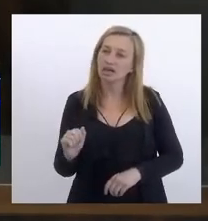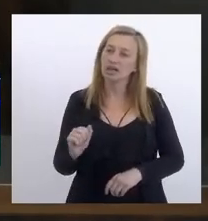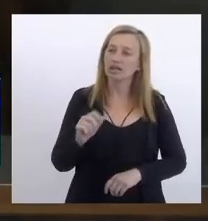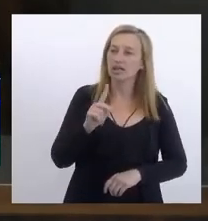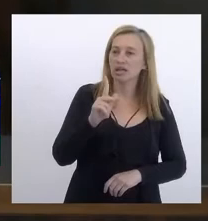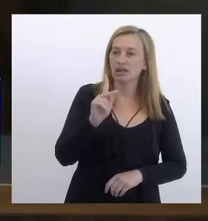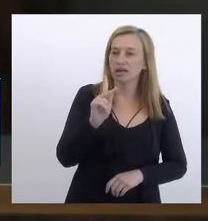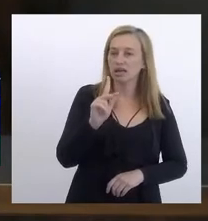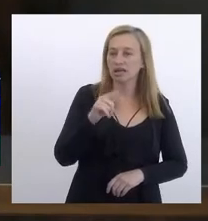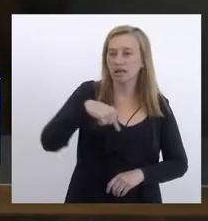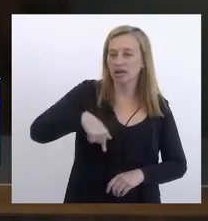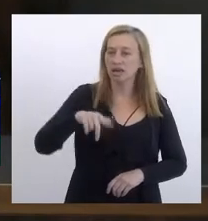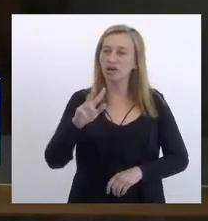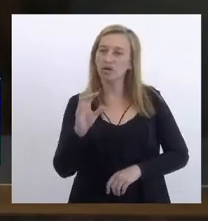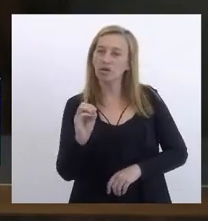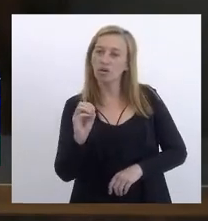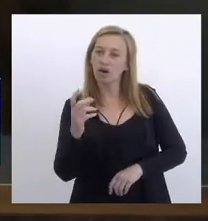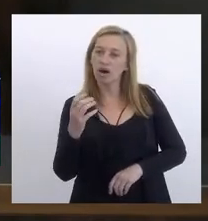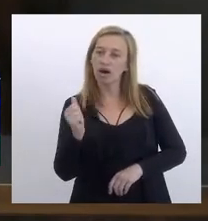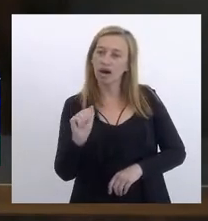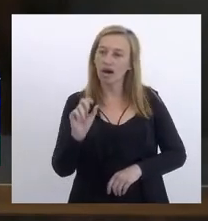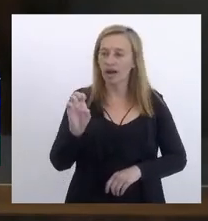CHQOAE 2021, conforme